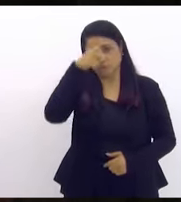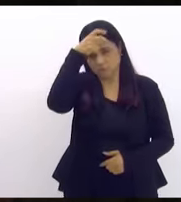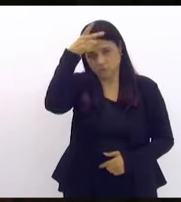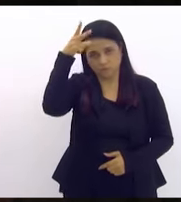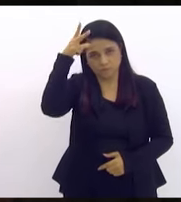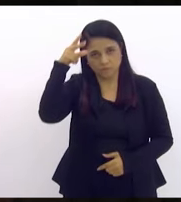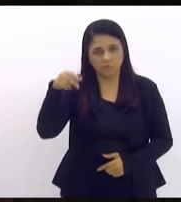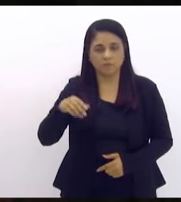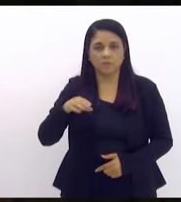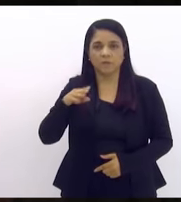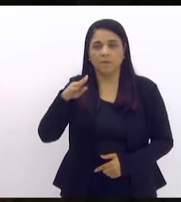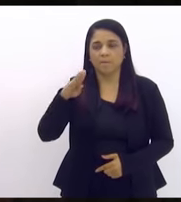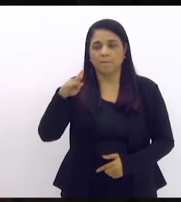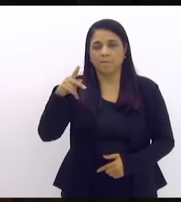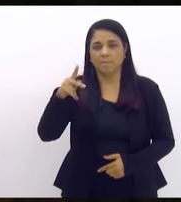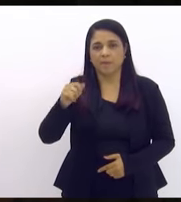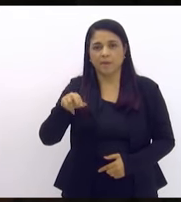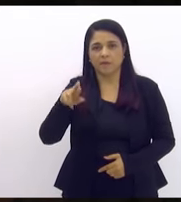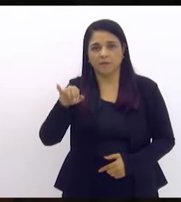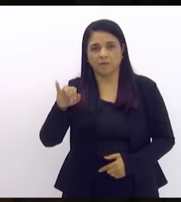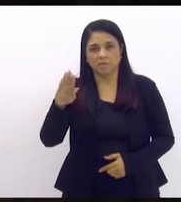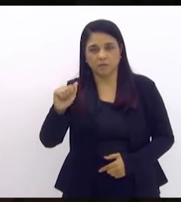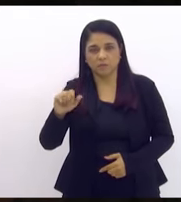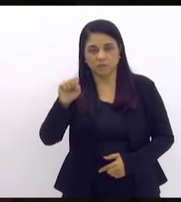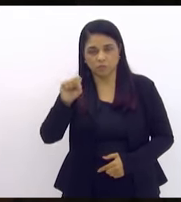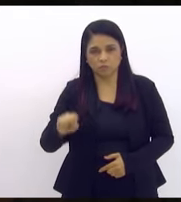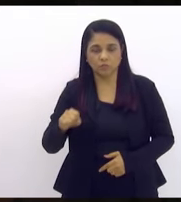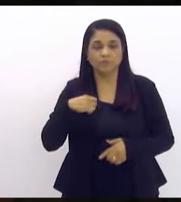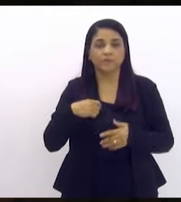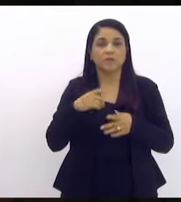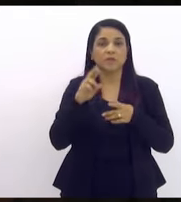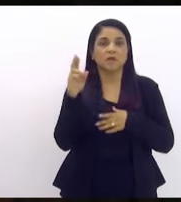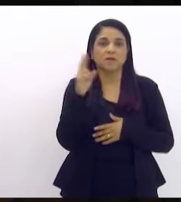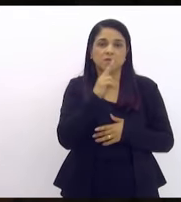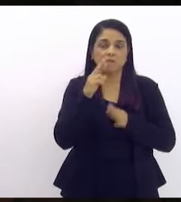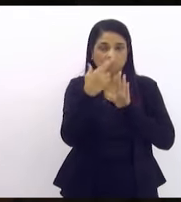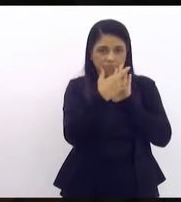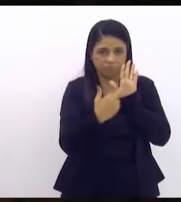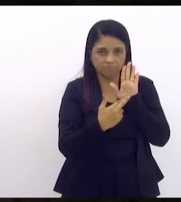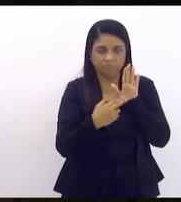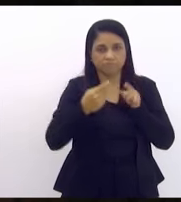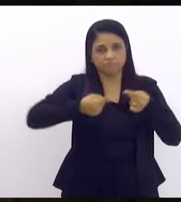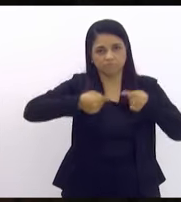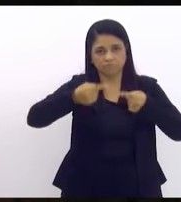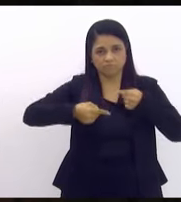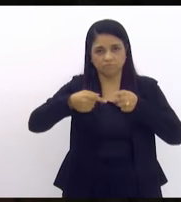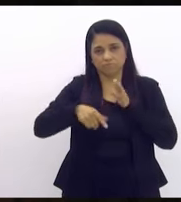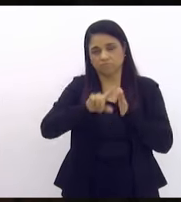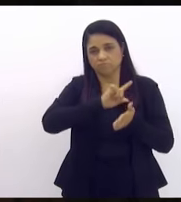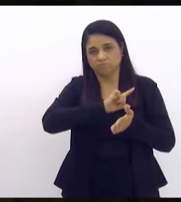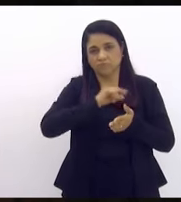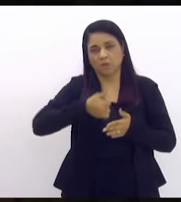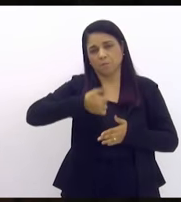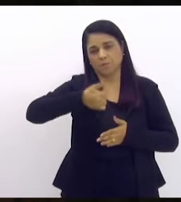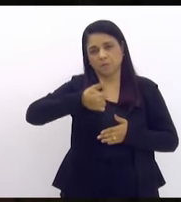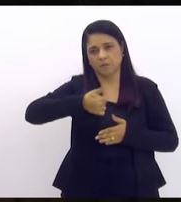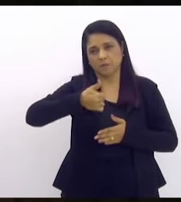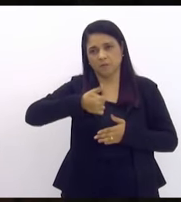bem-vindo. Anuncio regime de prioridade e discussão prévia em primeira...